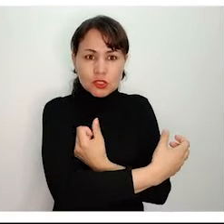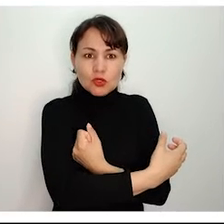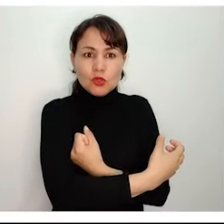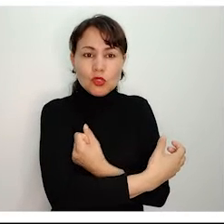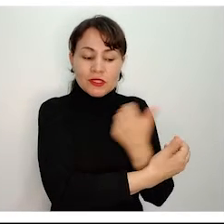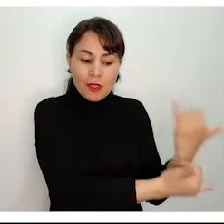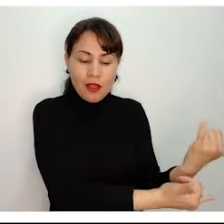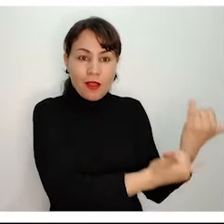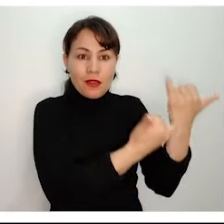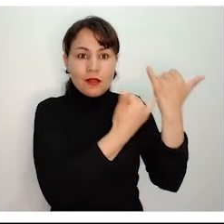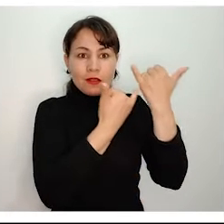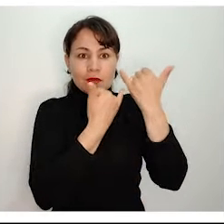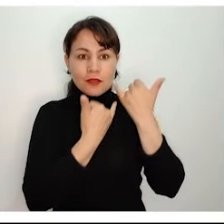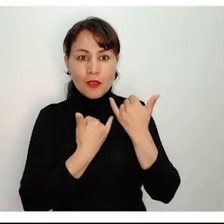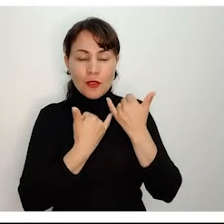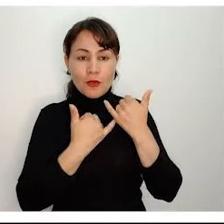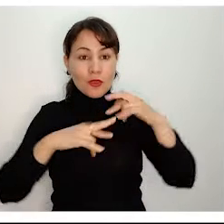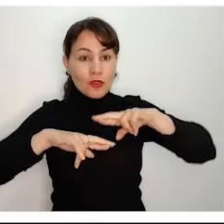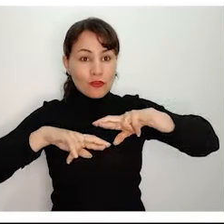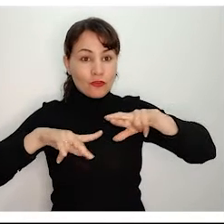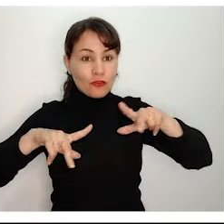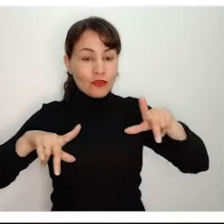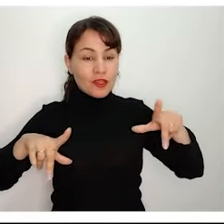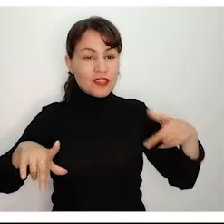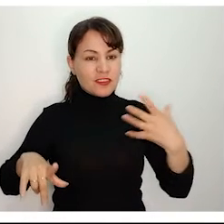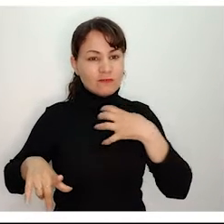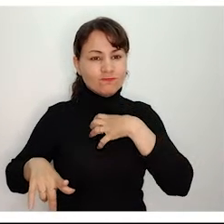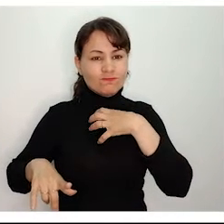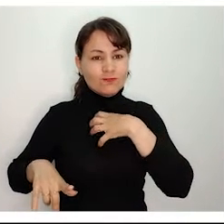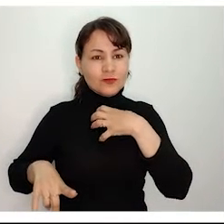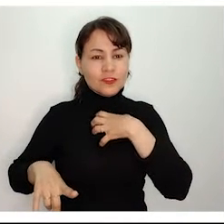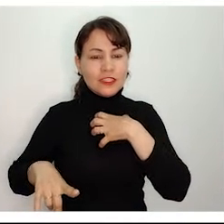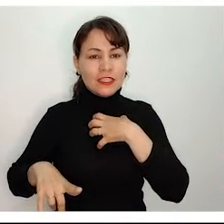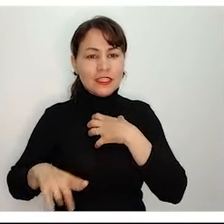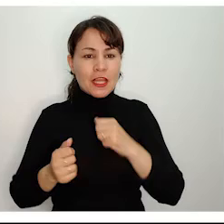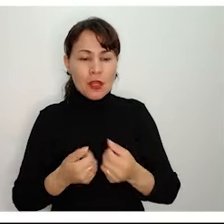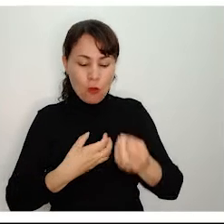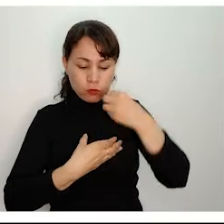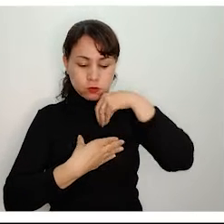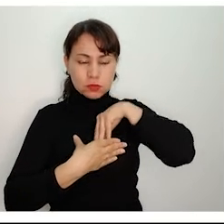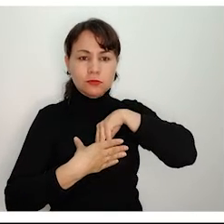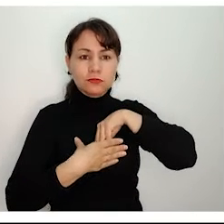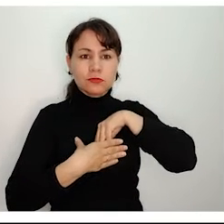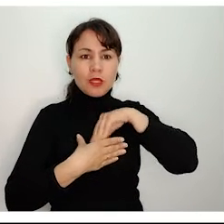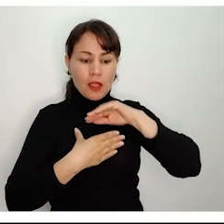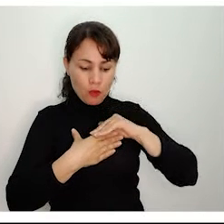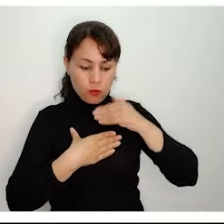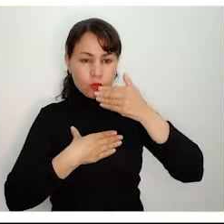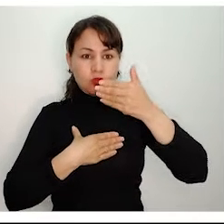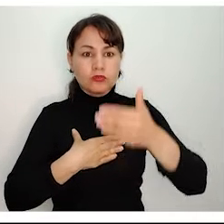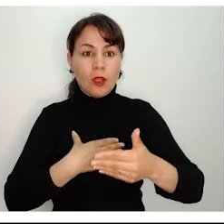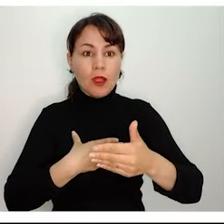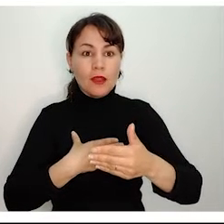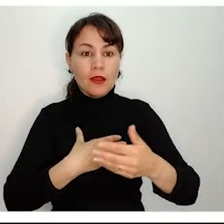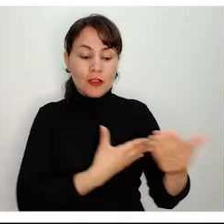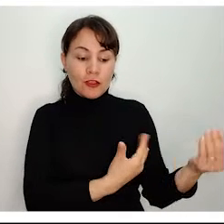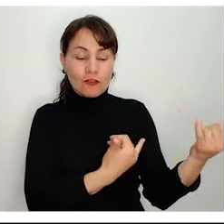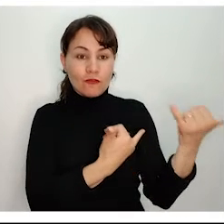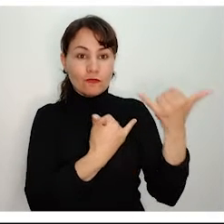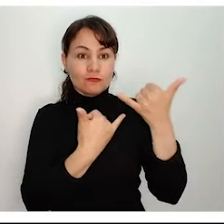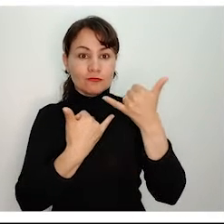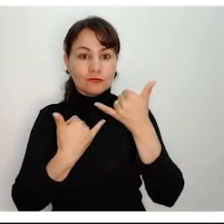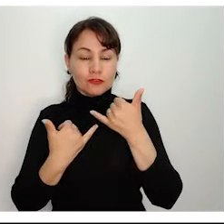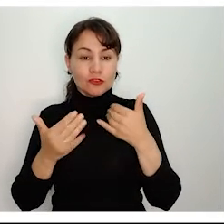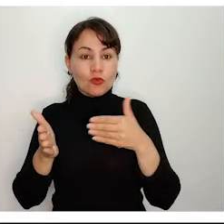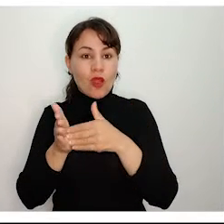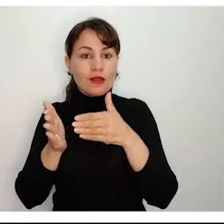essas sensações que ela recebe e diferenciando essas sensações internas e externas